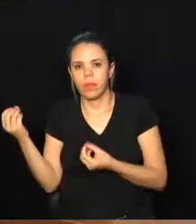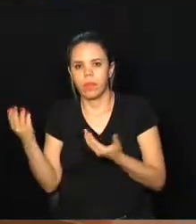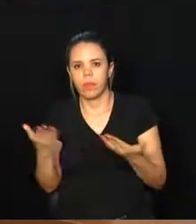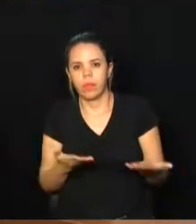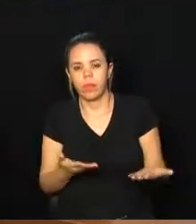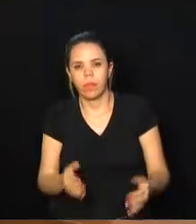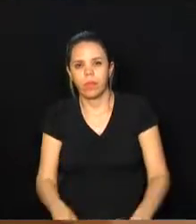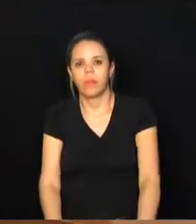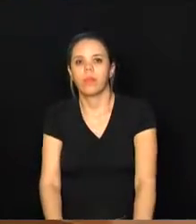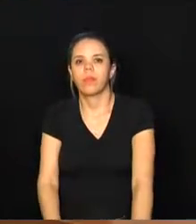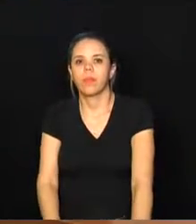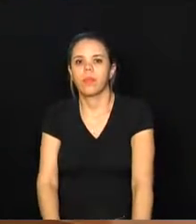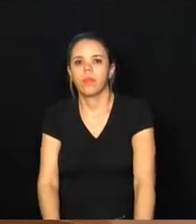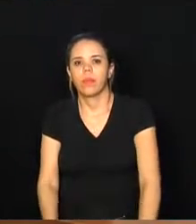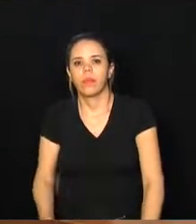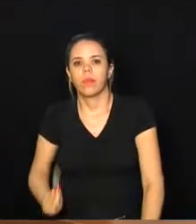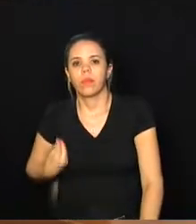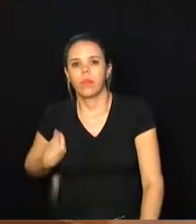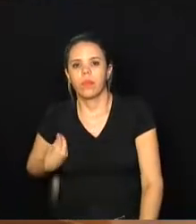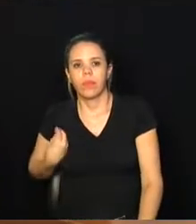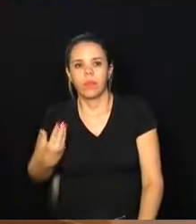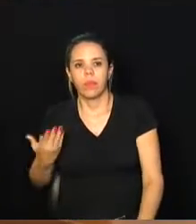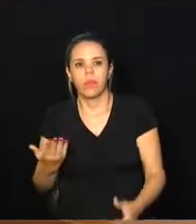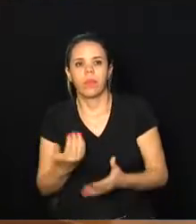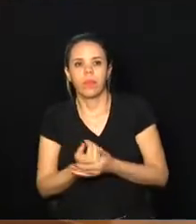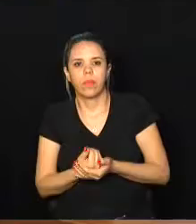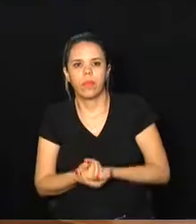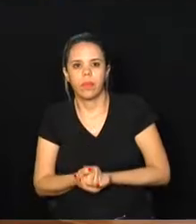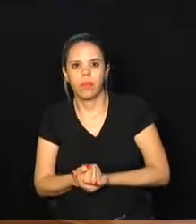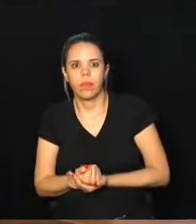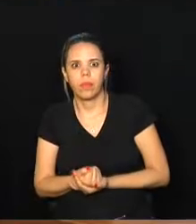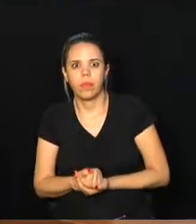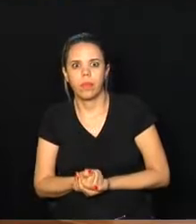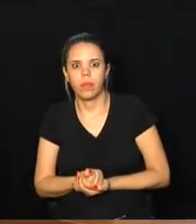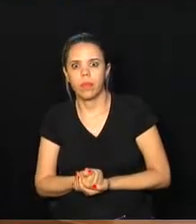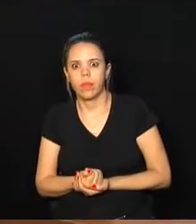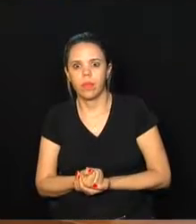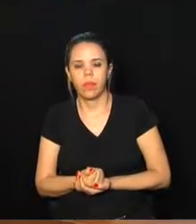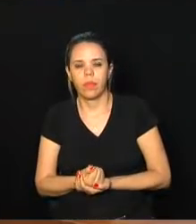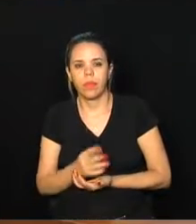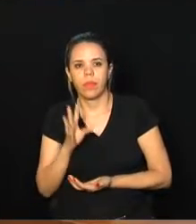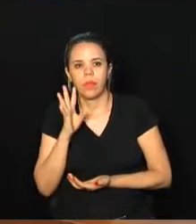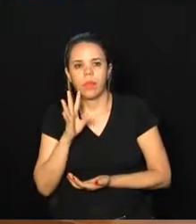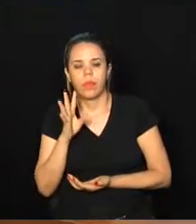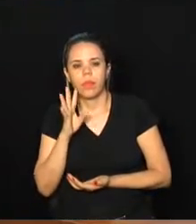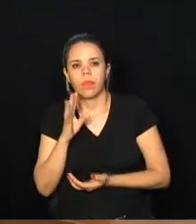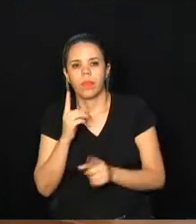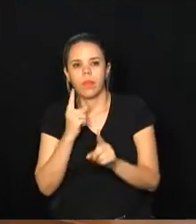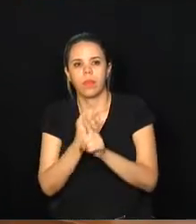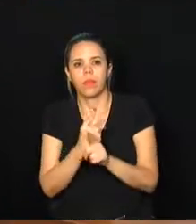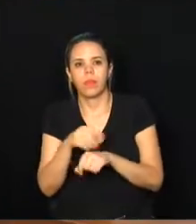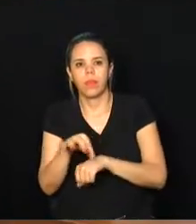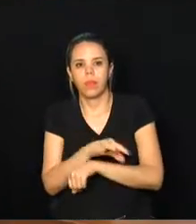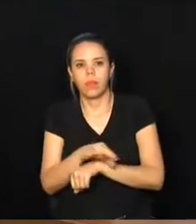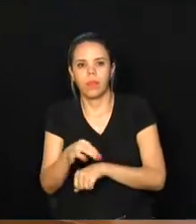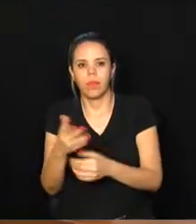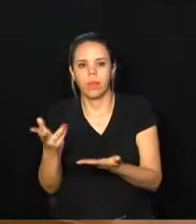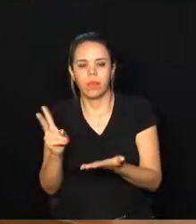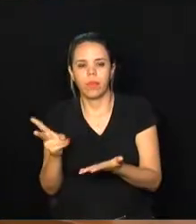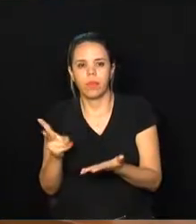Fábio. Estamos ao vivo. E o legal de encontro dos arquitetos é assim, sempre